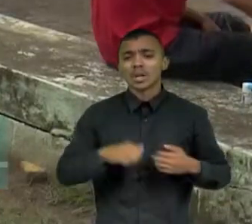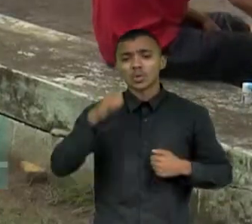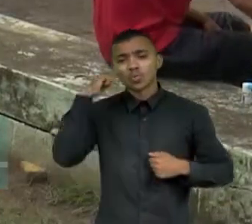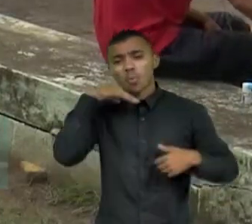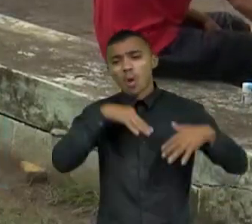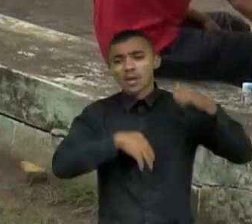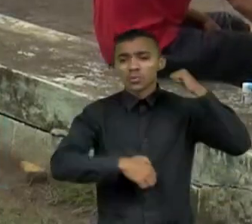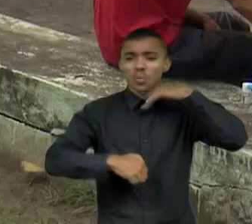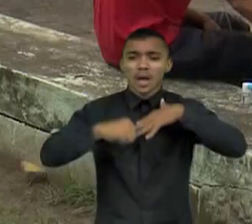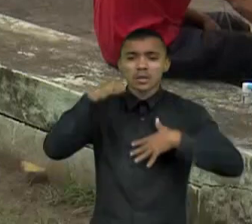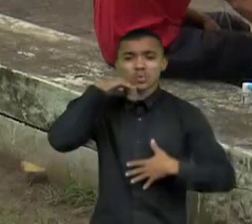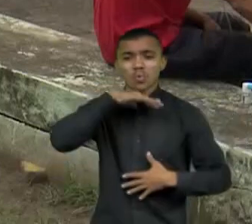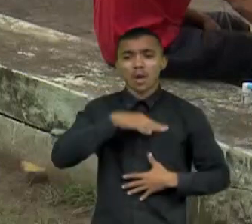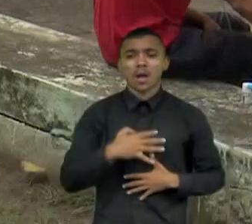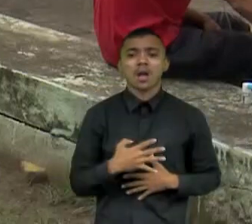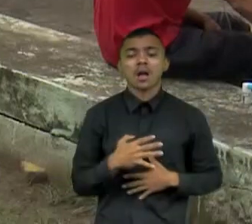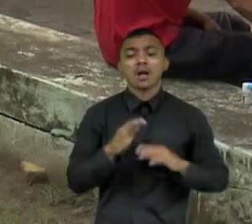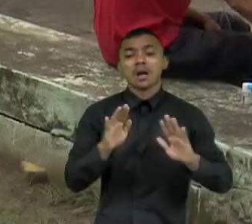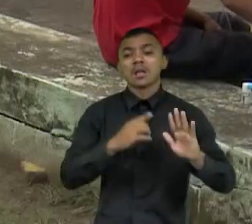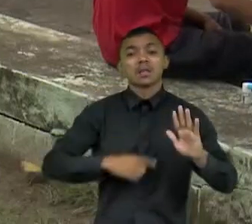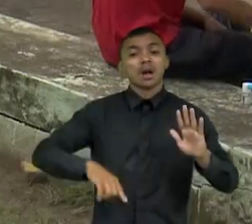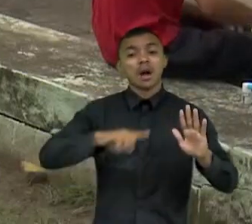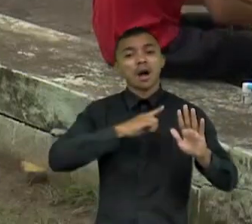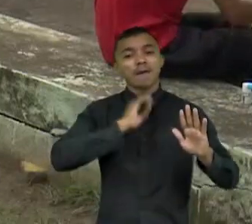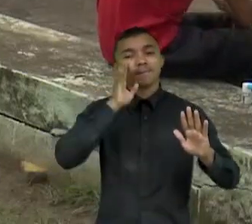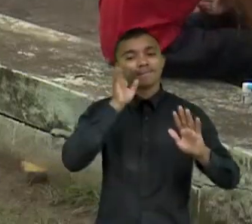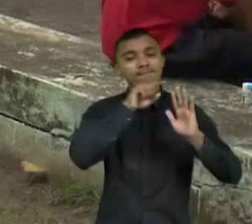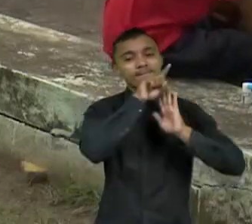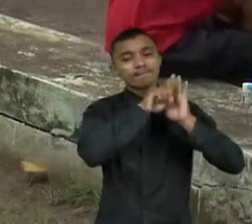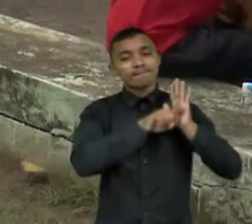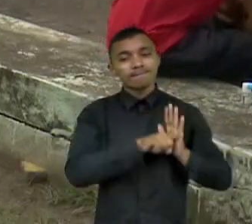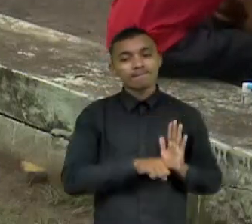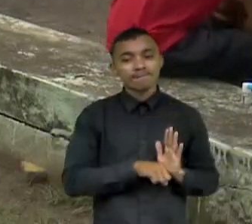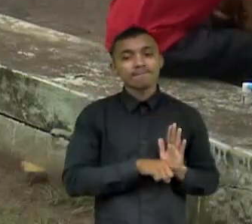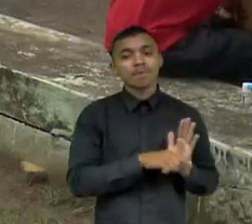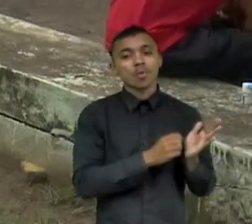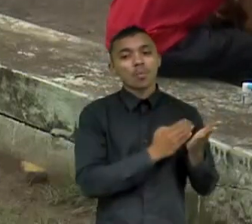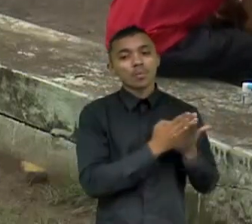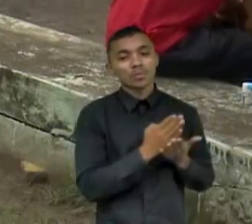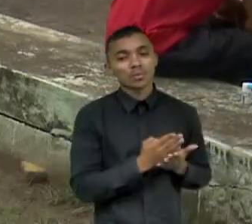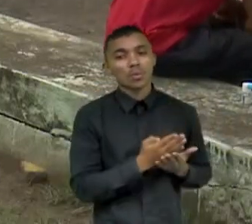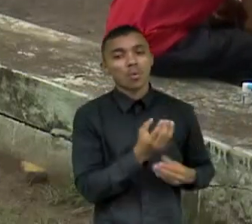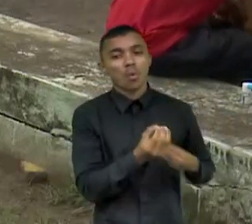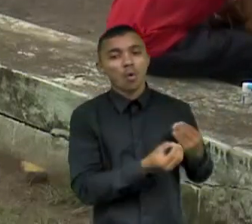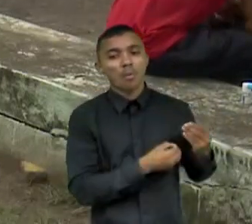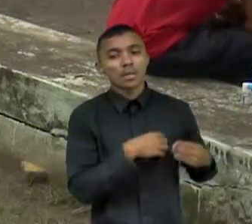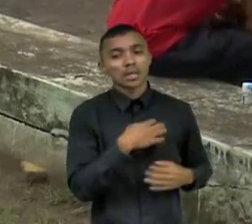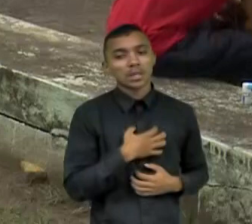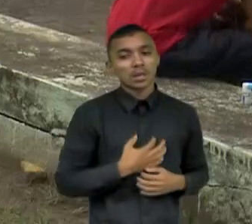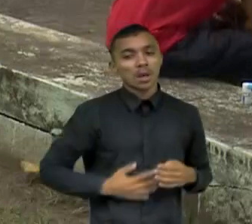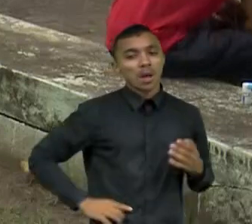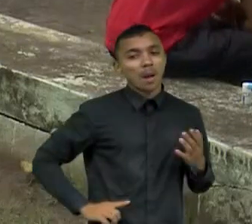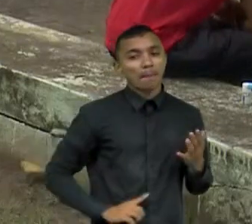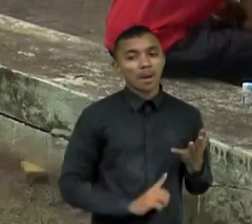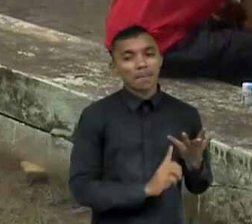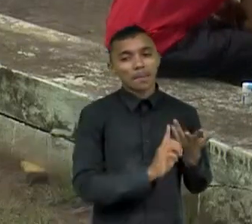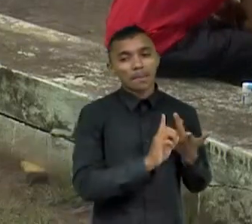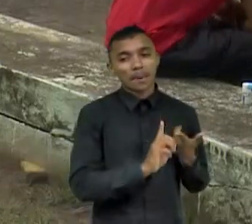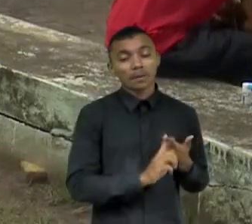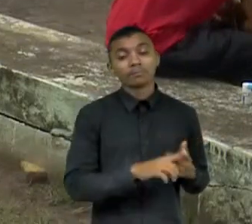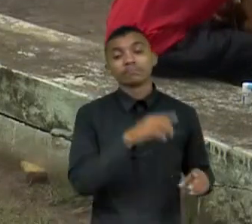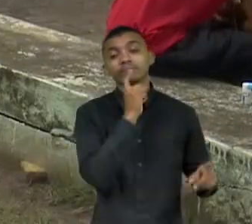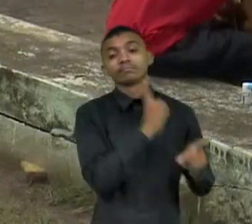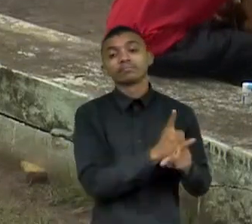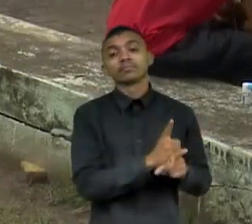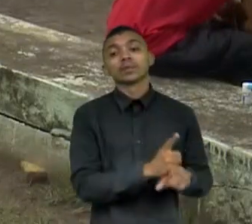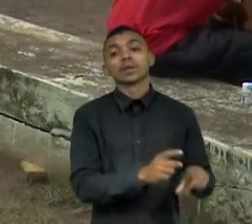muito. E nós começamos a investigar a causa de todos esses sintomas dele. E